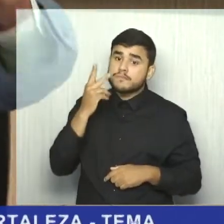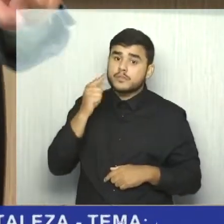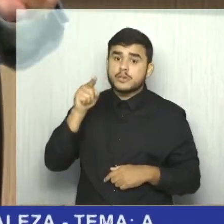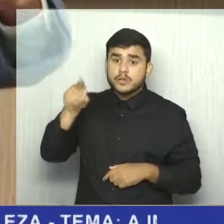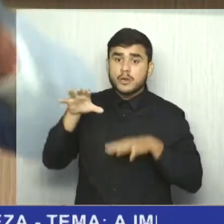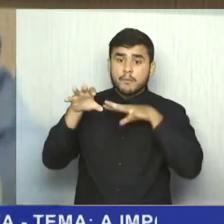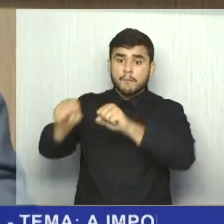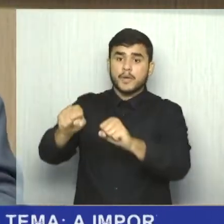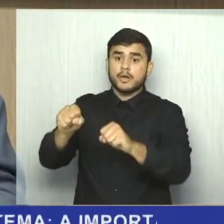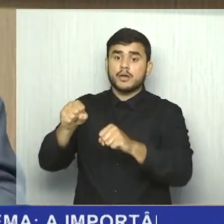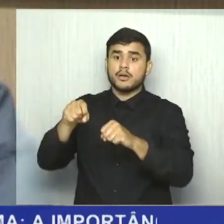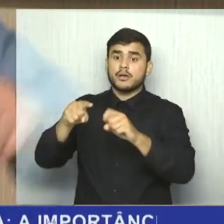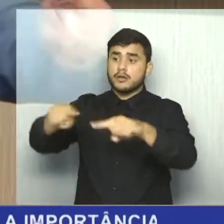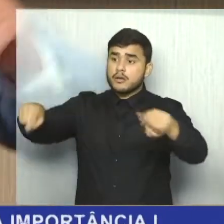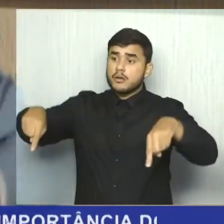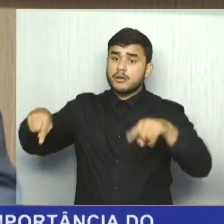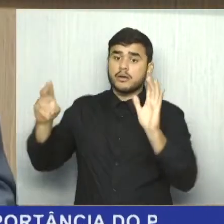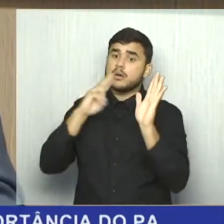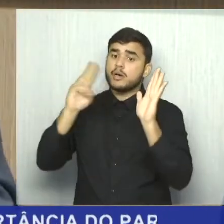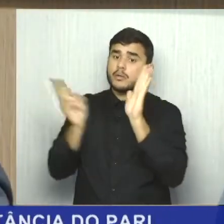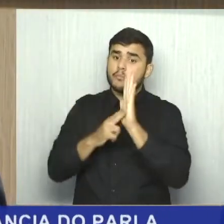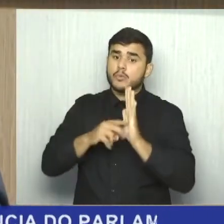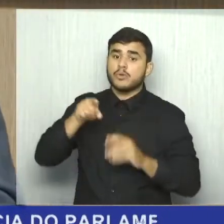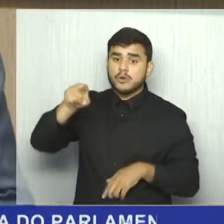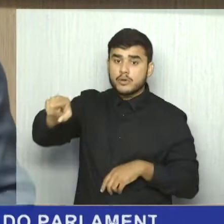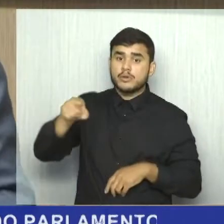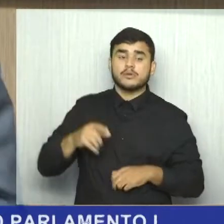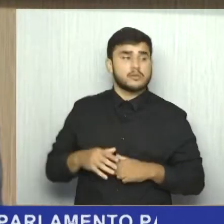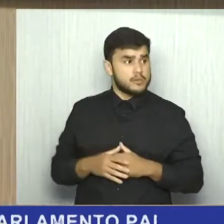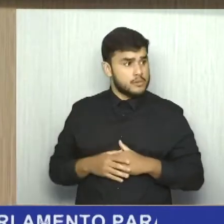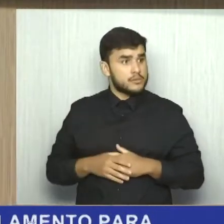volta, obrigar eles a indenizar o povo do Ceará.